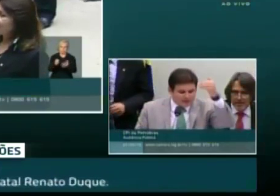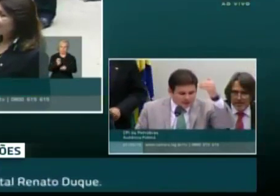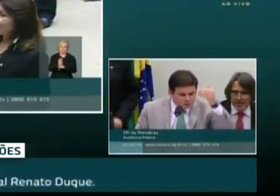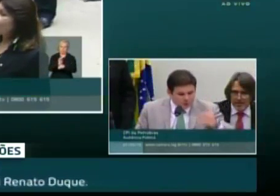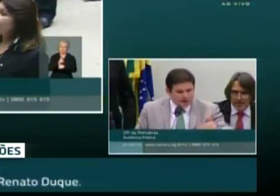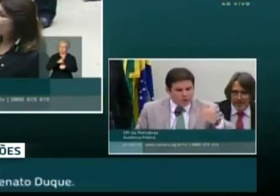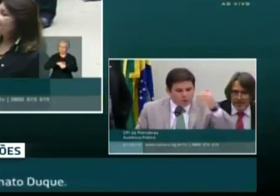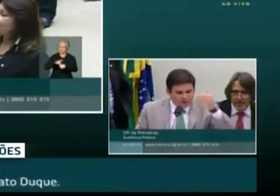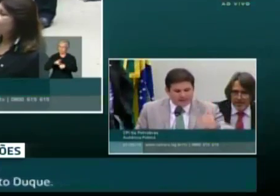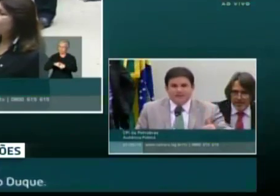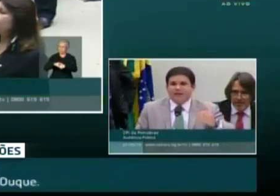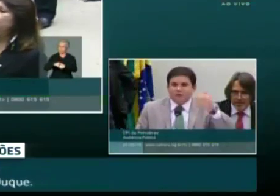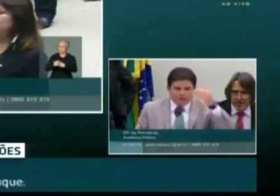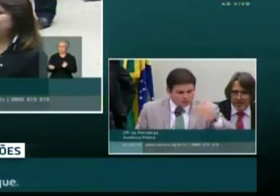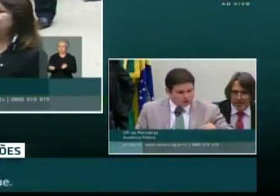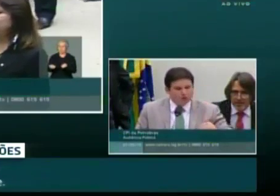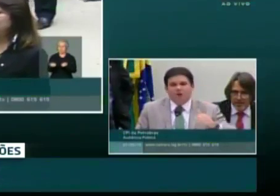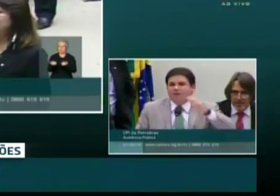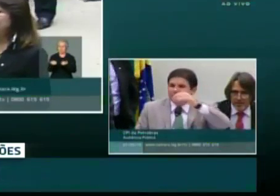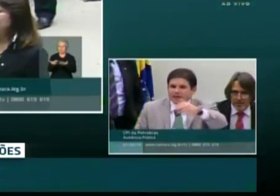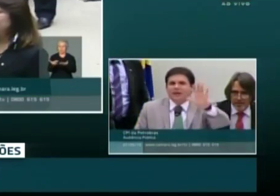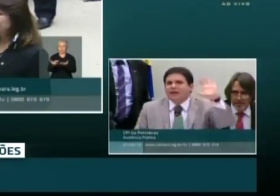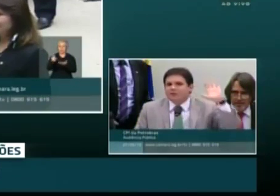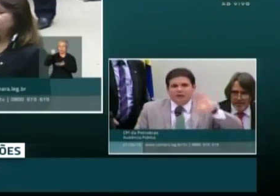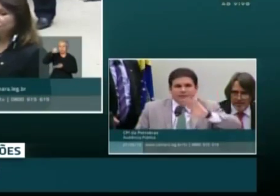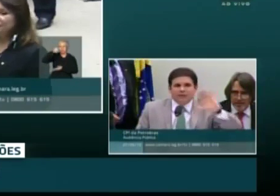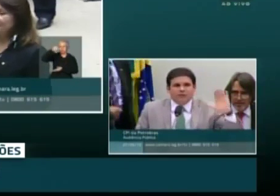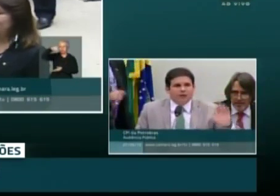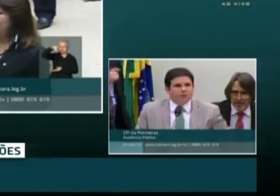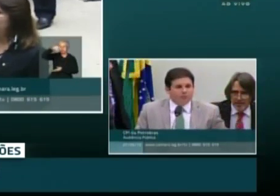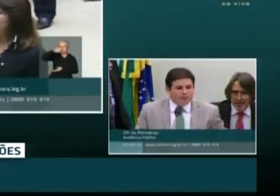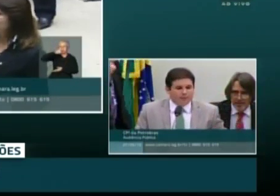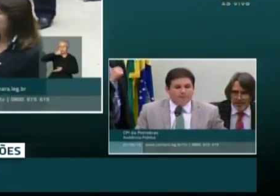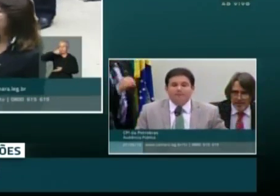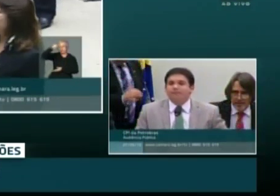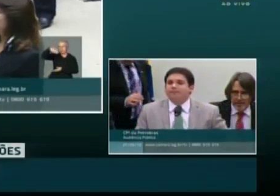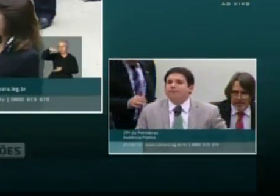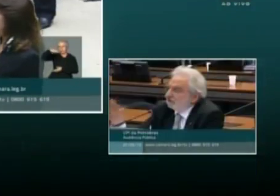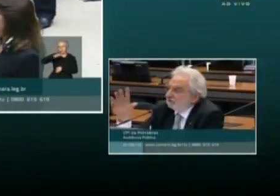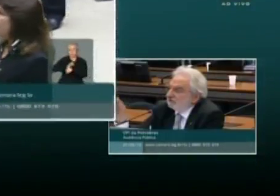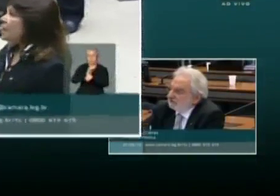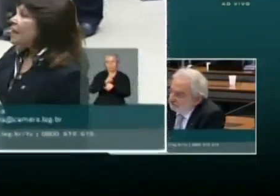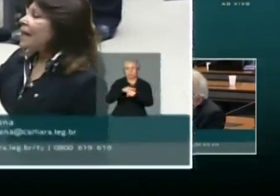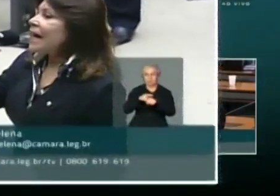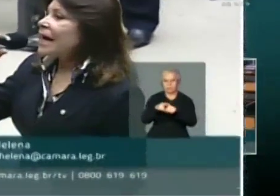ao fornecimento de energia para o estado de Roraima. E eu vou dizer por quê.